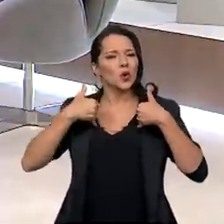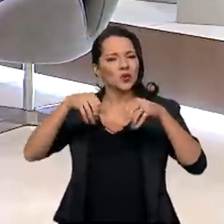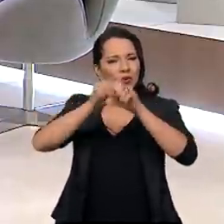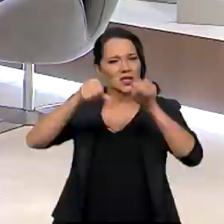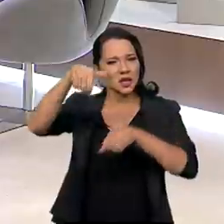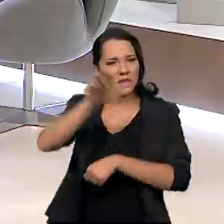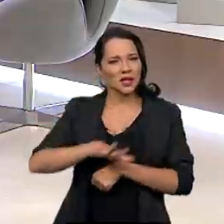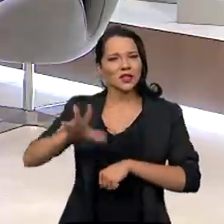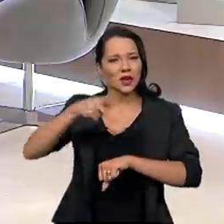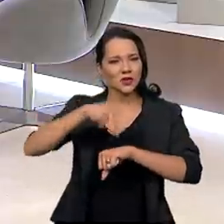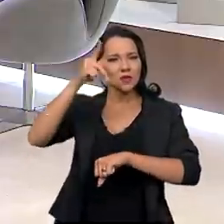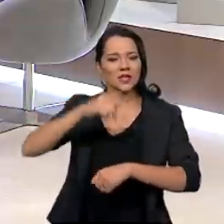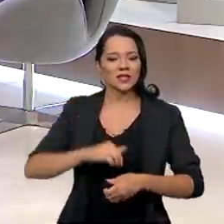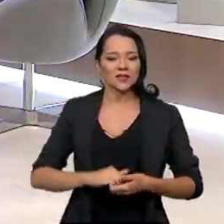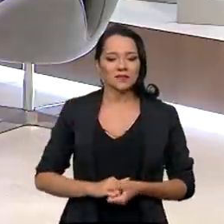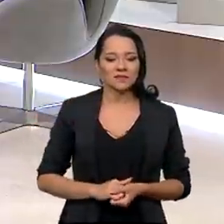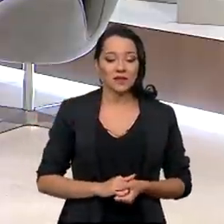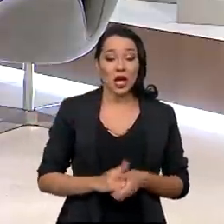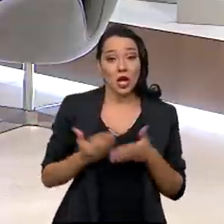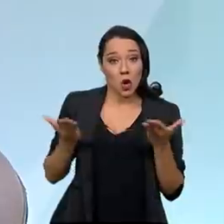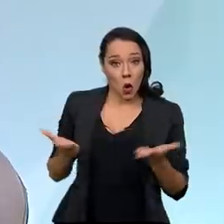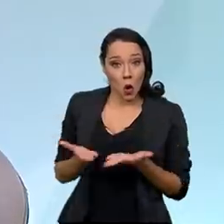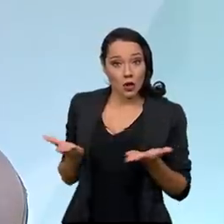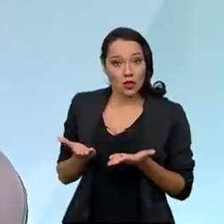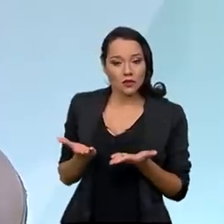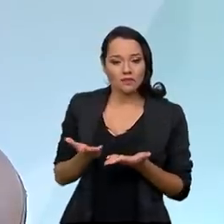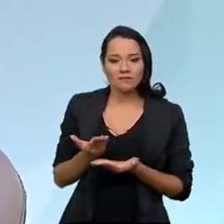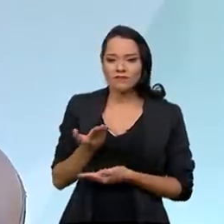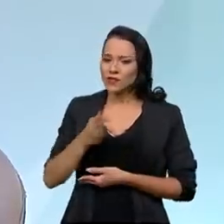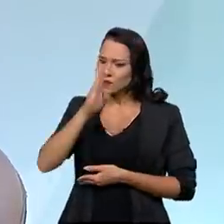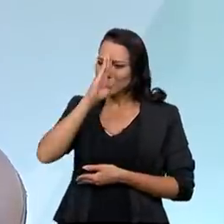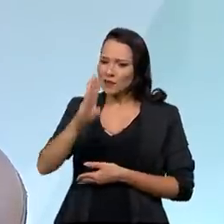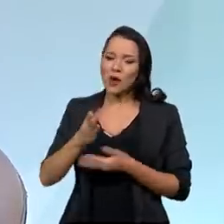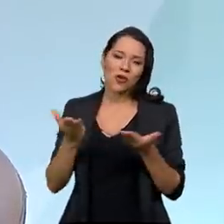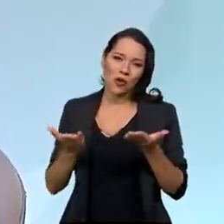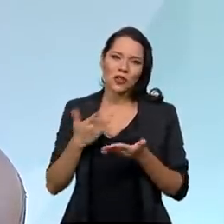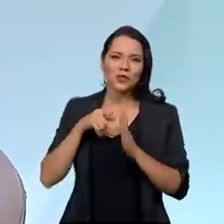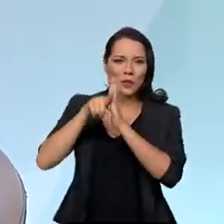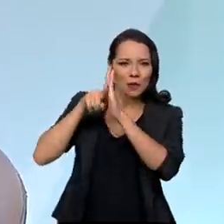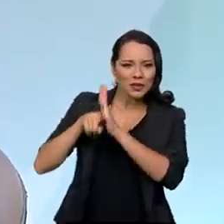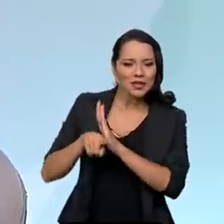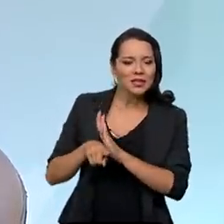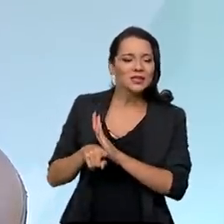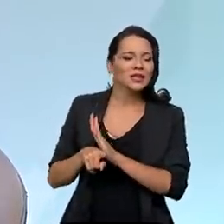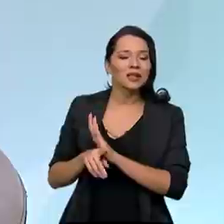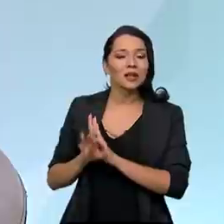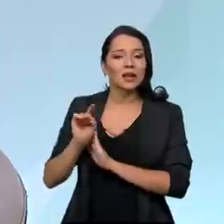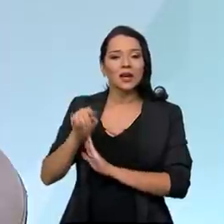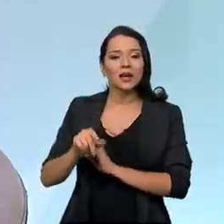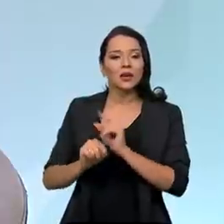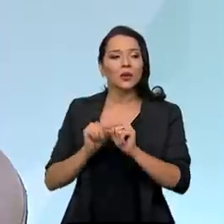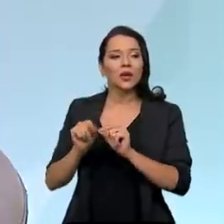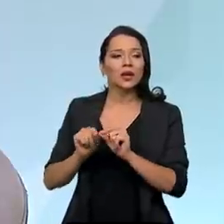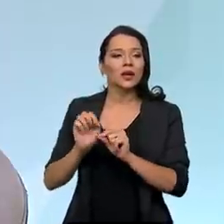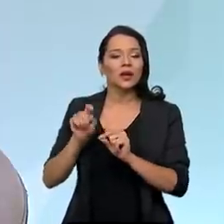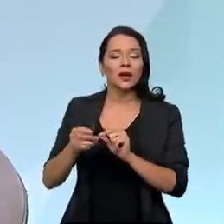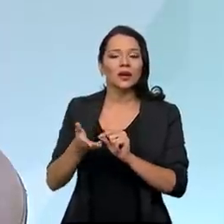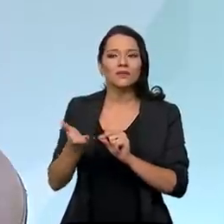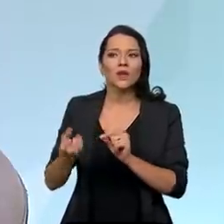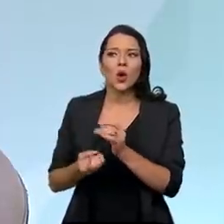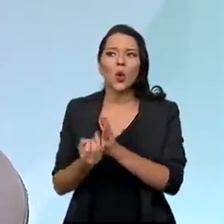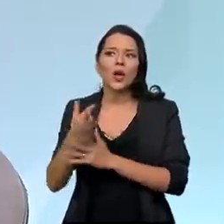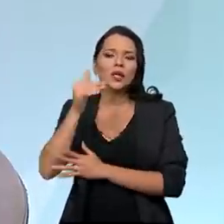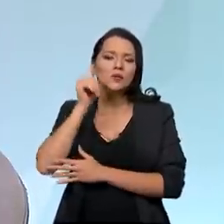Sistema Nacional de Pós-Graduação. E hoje, uma das questões colocadas sobre o censo é justamente essa.